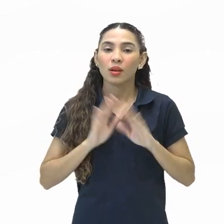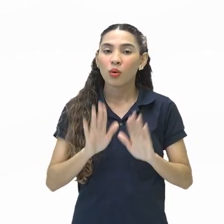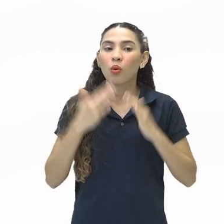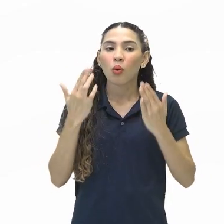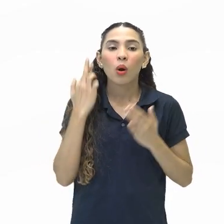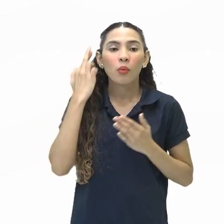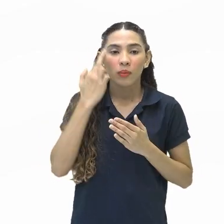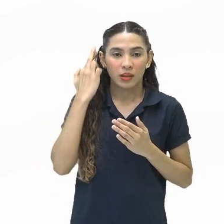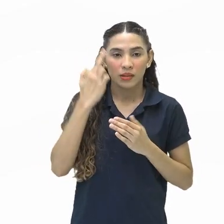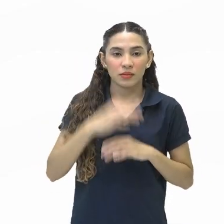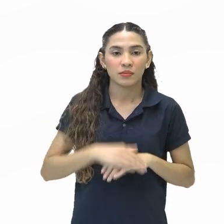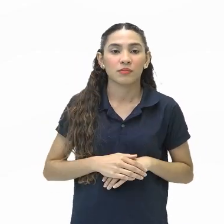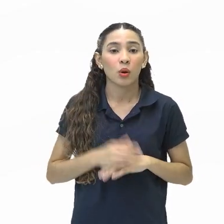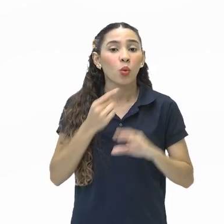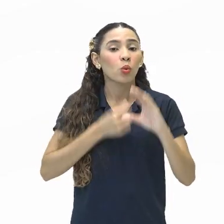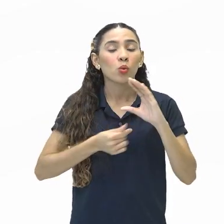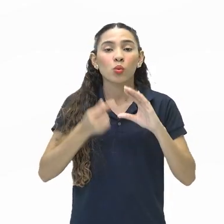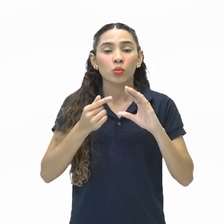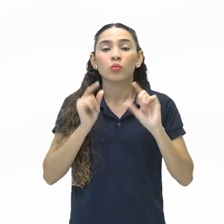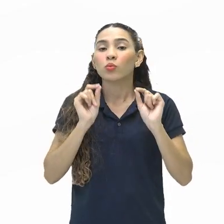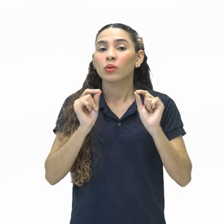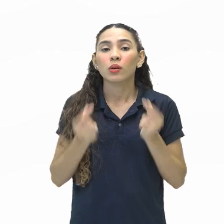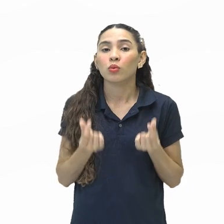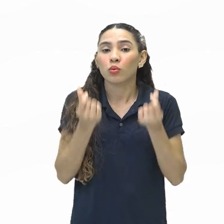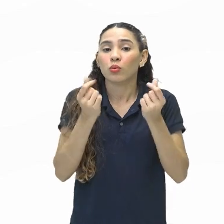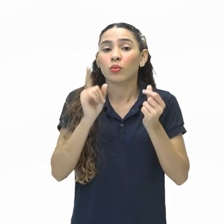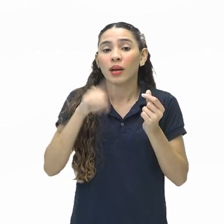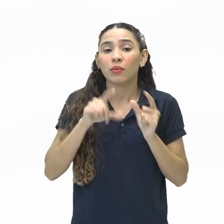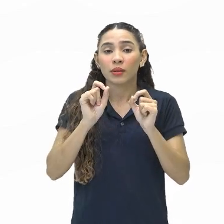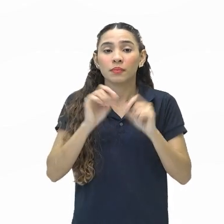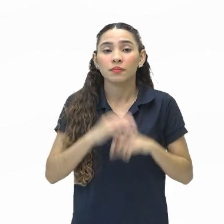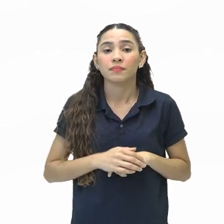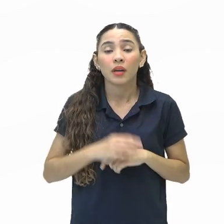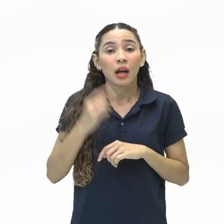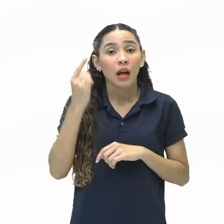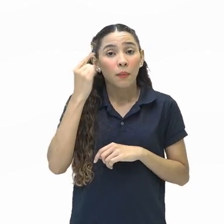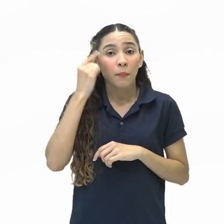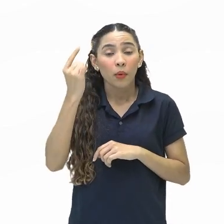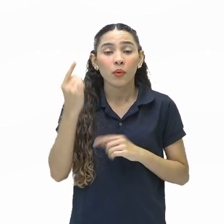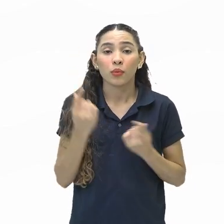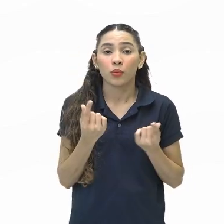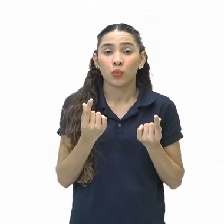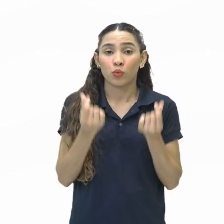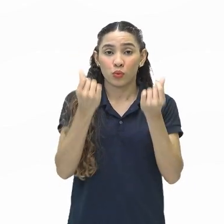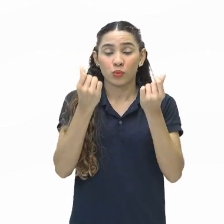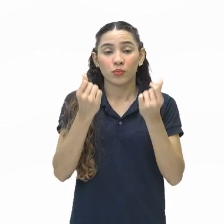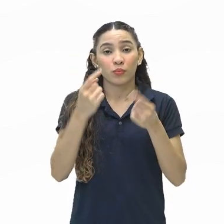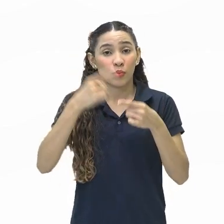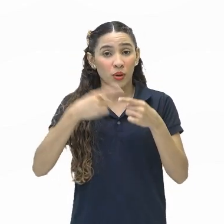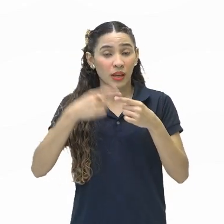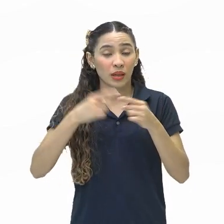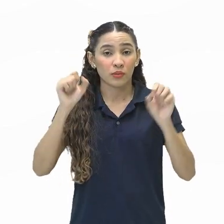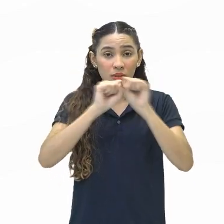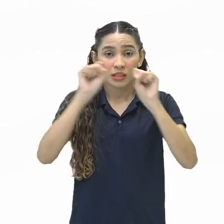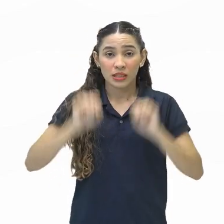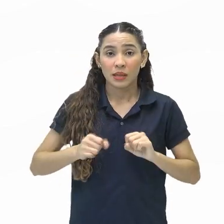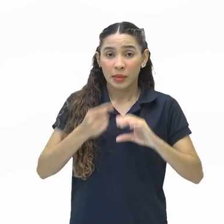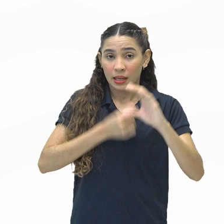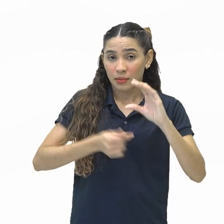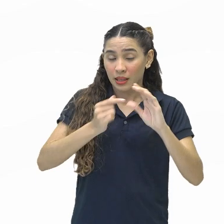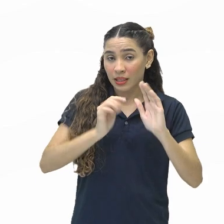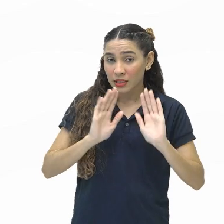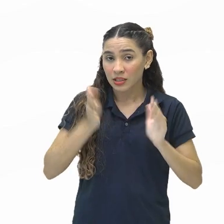é a lógica disso? Do lucro. É a lógica do lucro, Porque o sistema capitalista, como